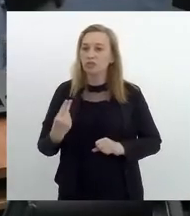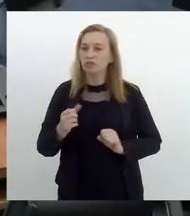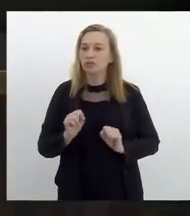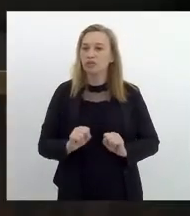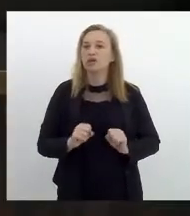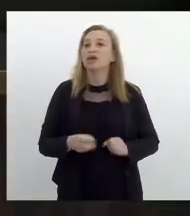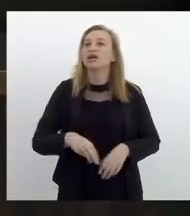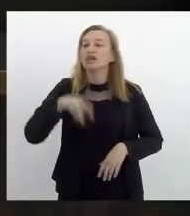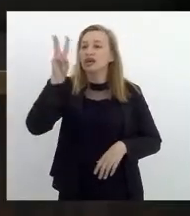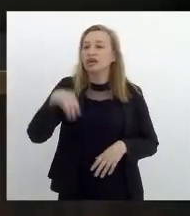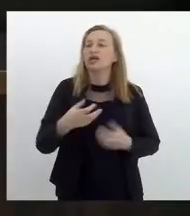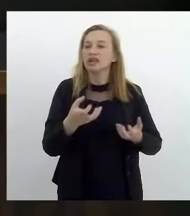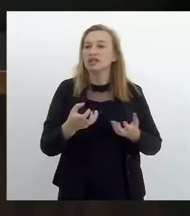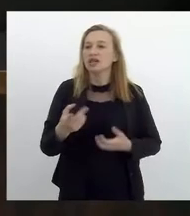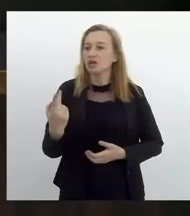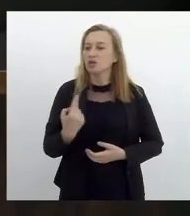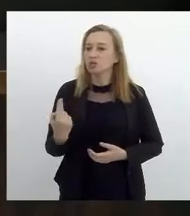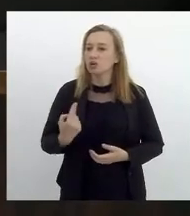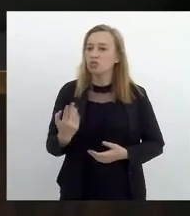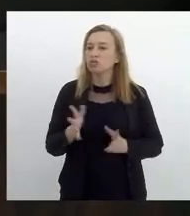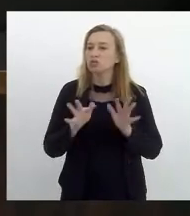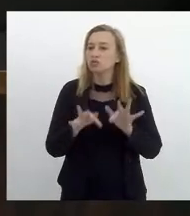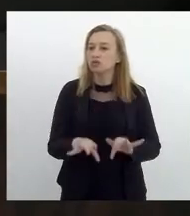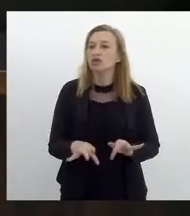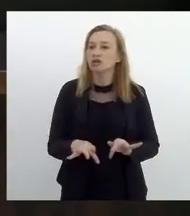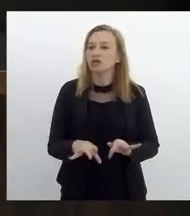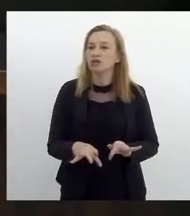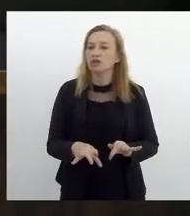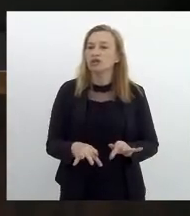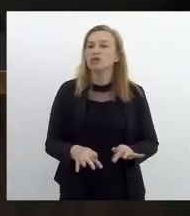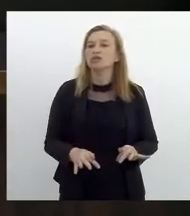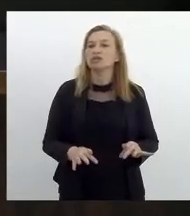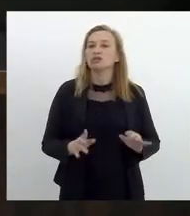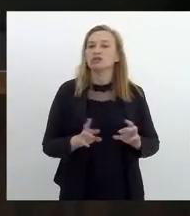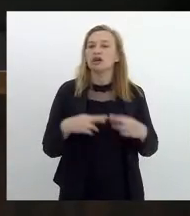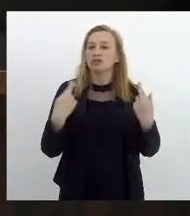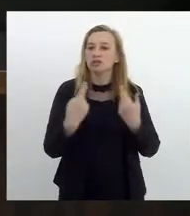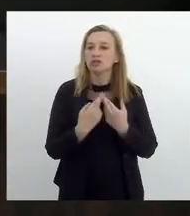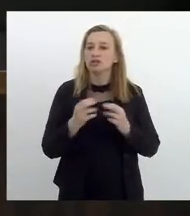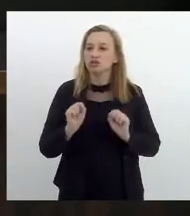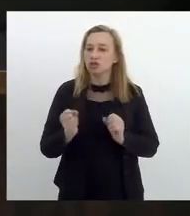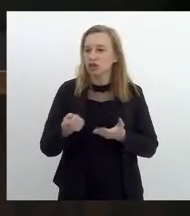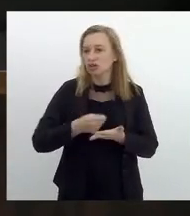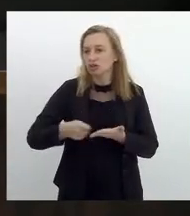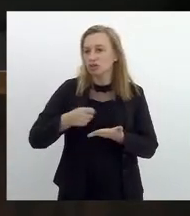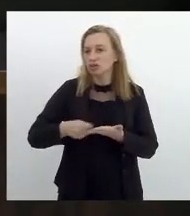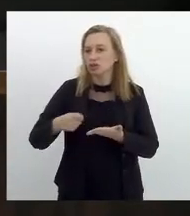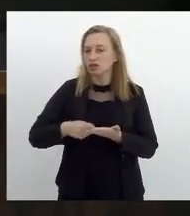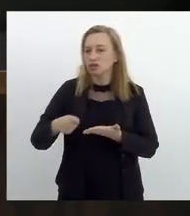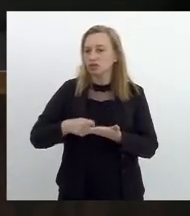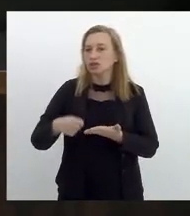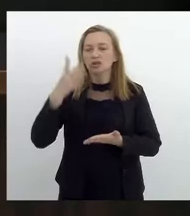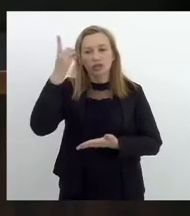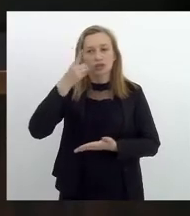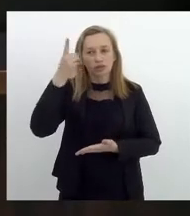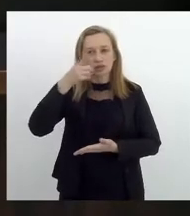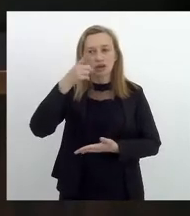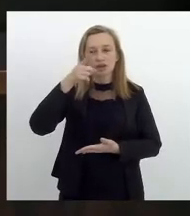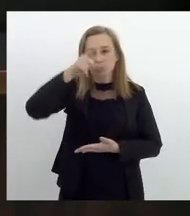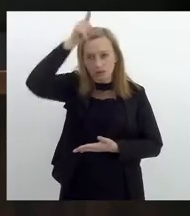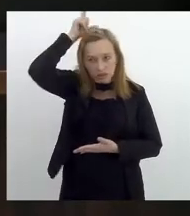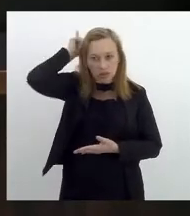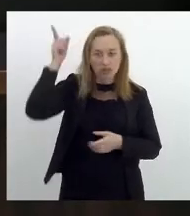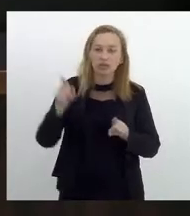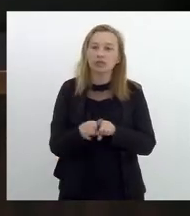quem quiser fazer a coautoria no final do... No final da sessão, eu já vou anotando, Marquinhos. Vai anotando. Deputada Lucinha e deputado Luiz